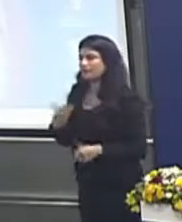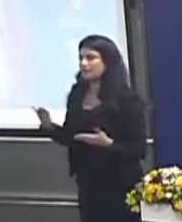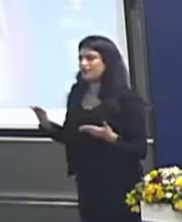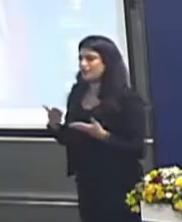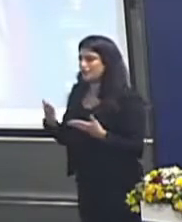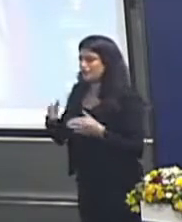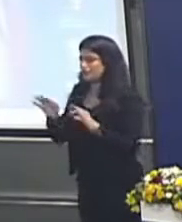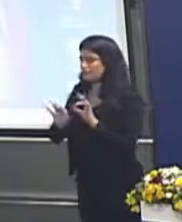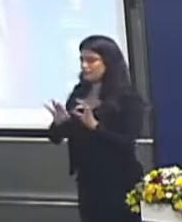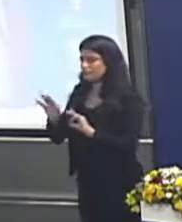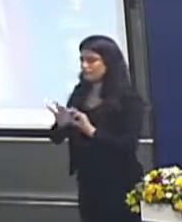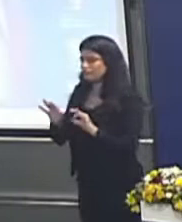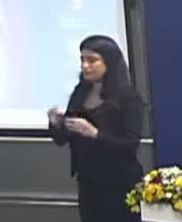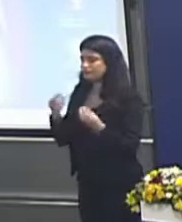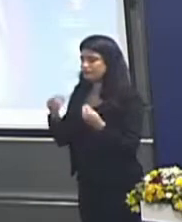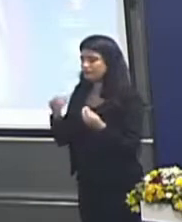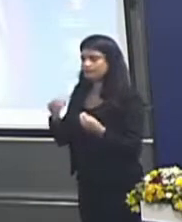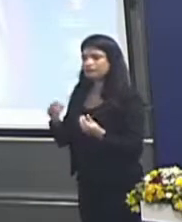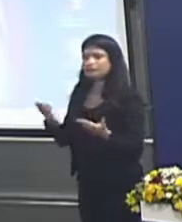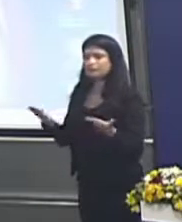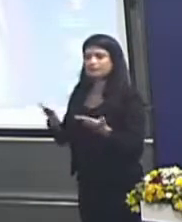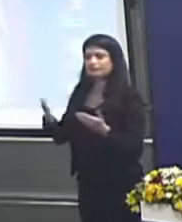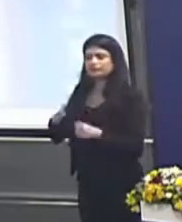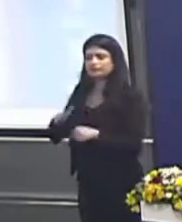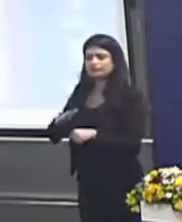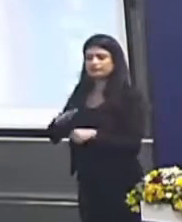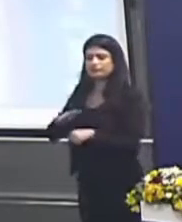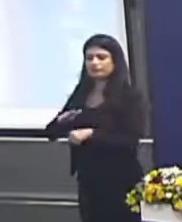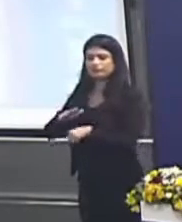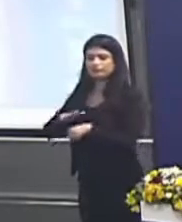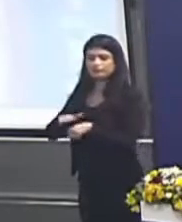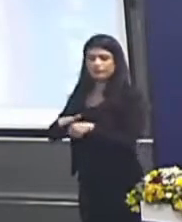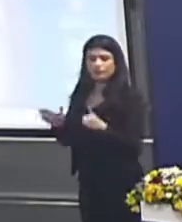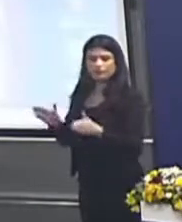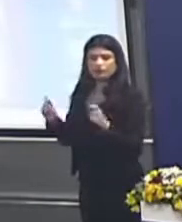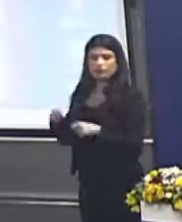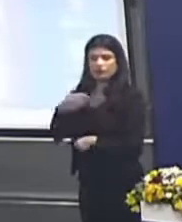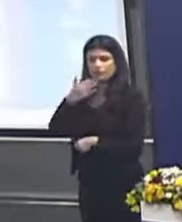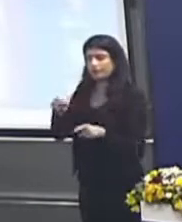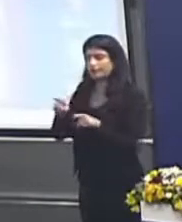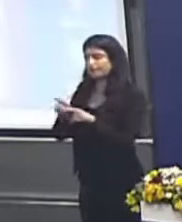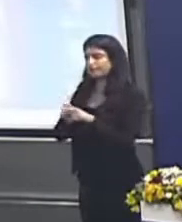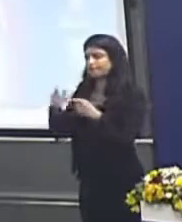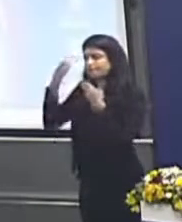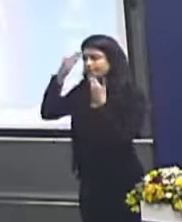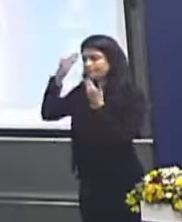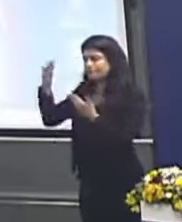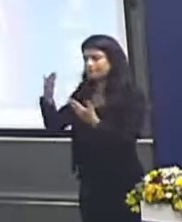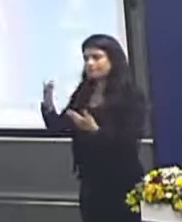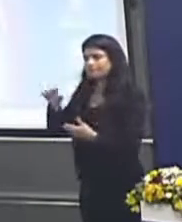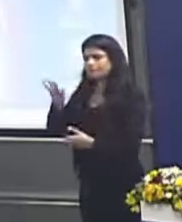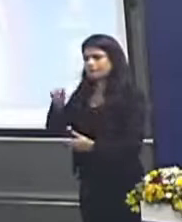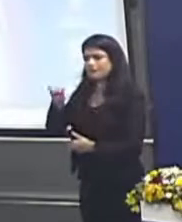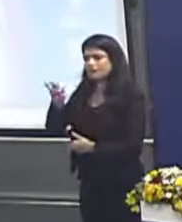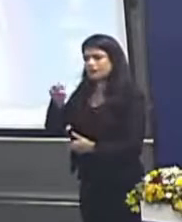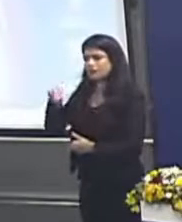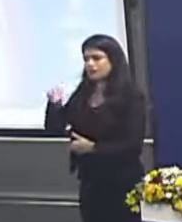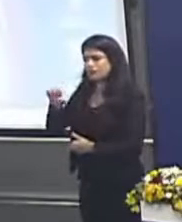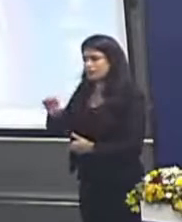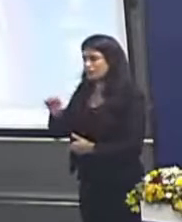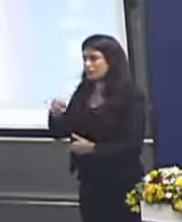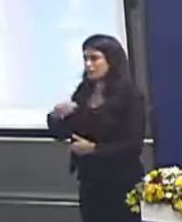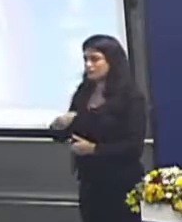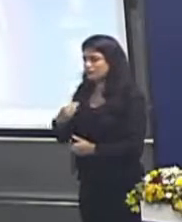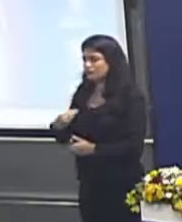na organização para que esse momento pudesse acontecer. Queria agradecer a Tatiane, né, pela tua presença e